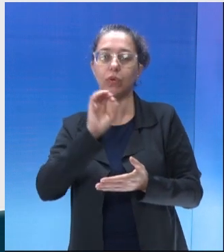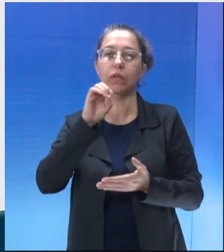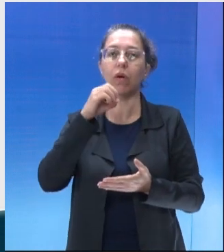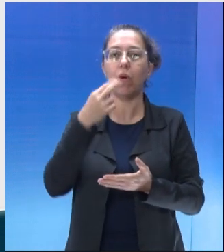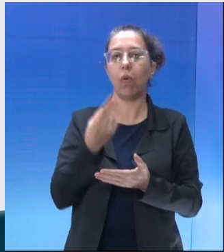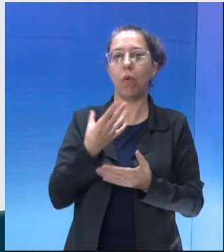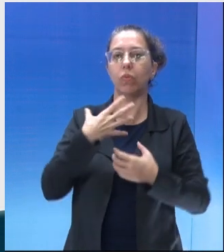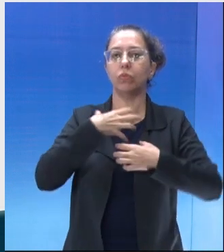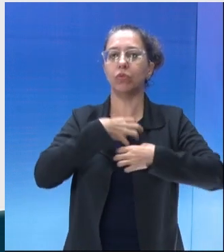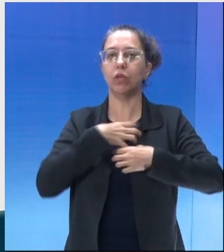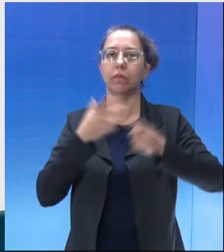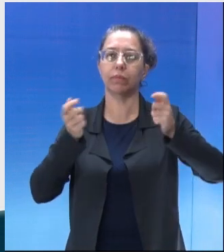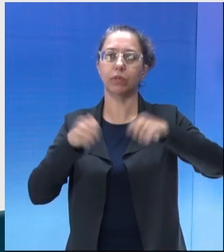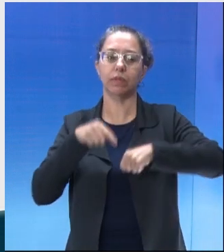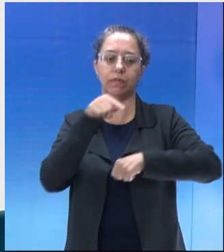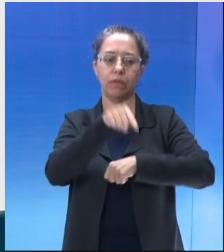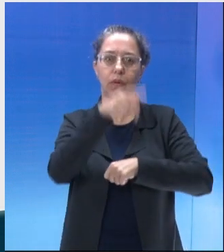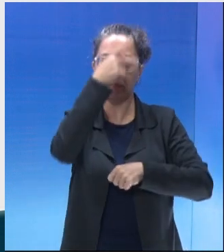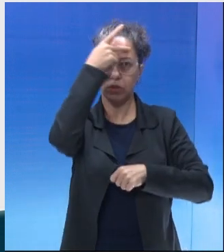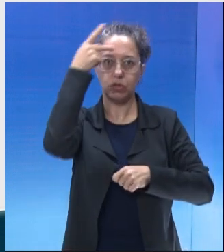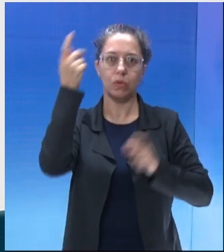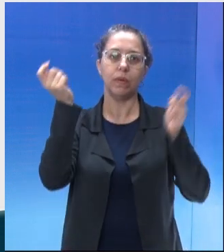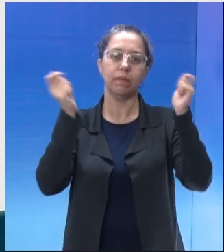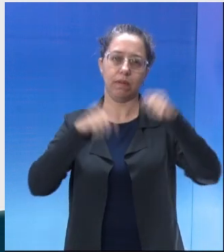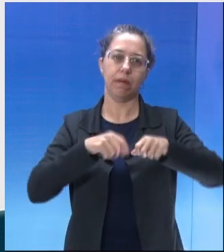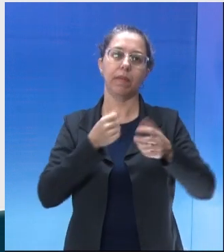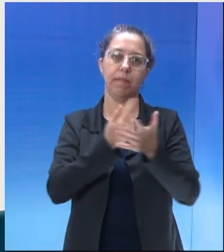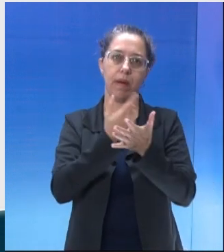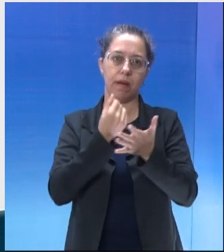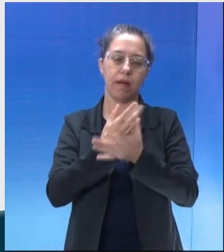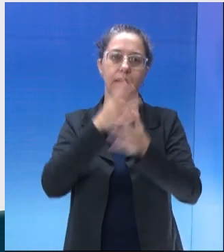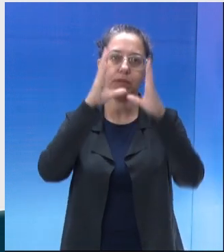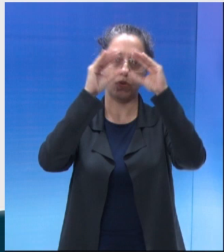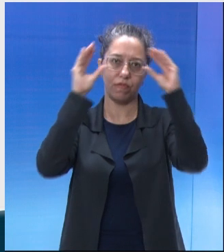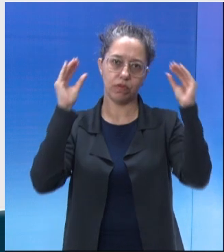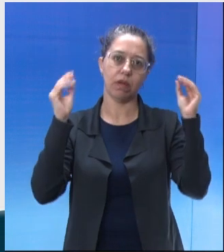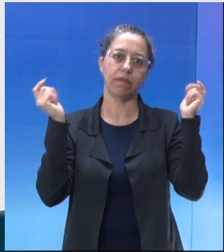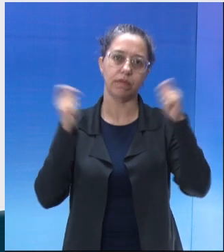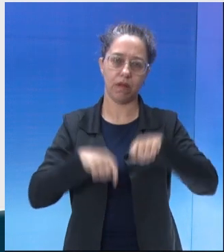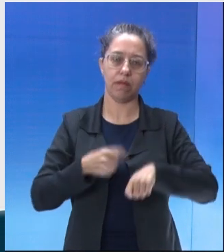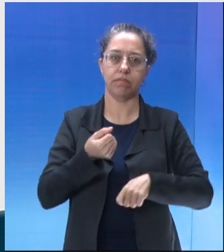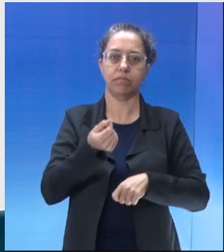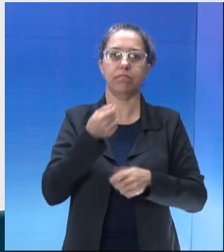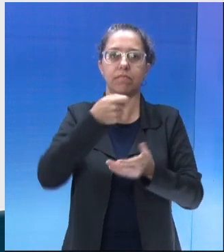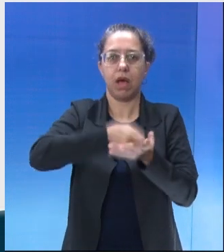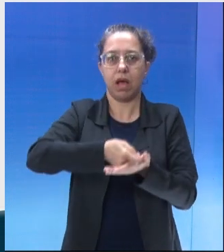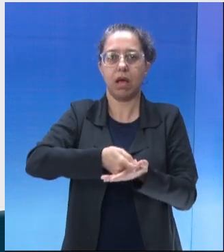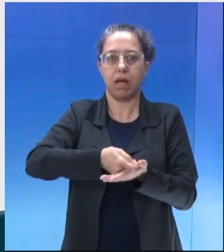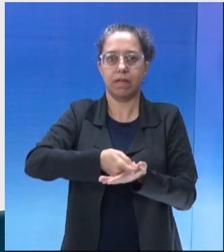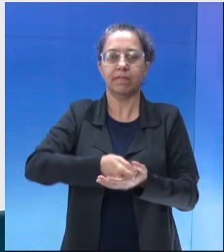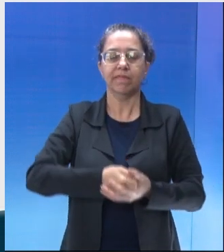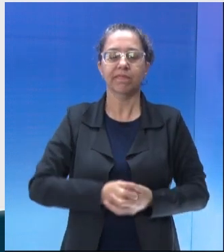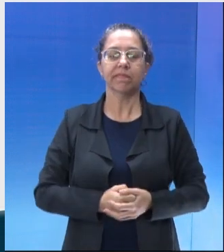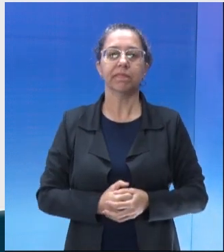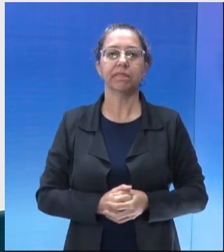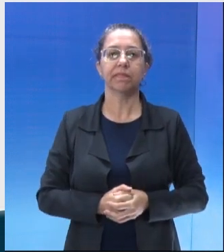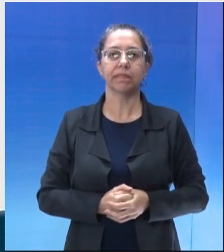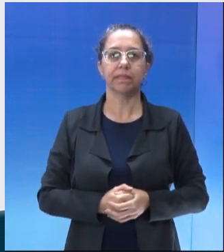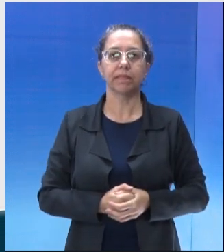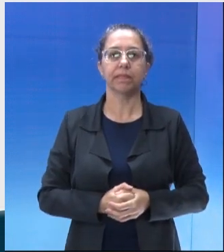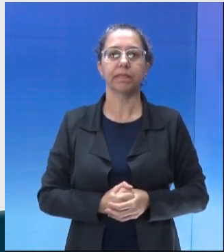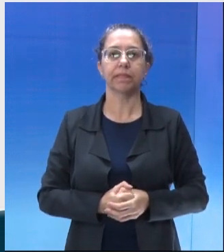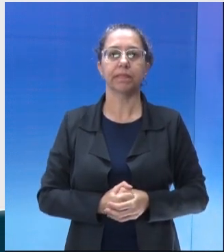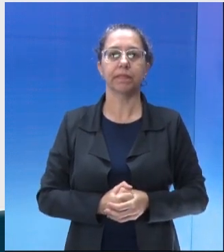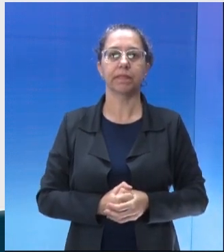uma forma mais cômoda, mais fácil dessa pessoa beneficiada por a terra, dele